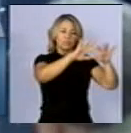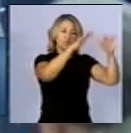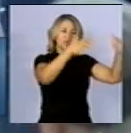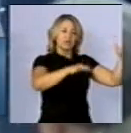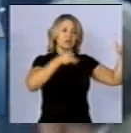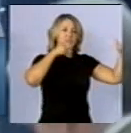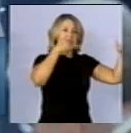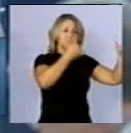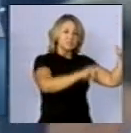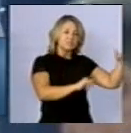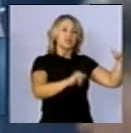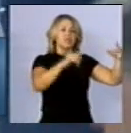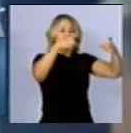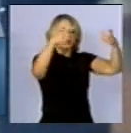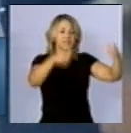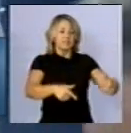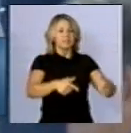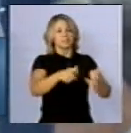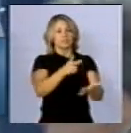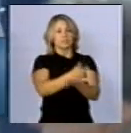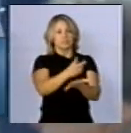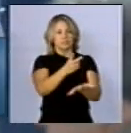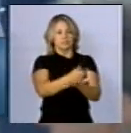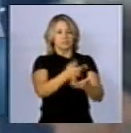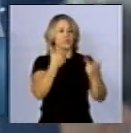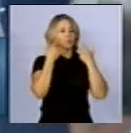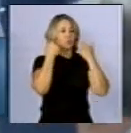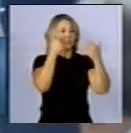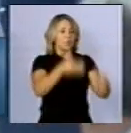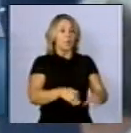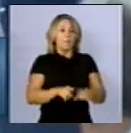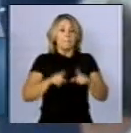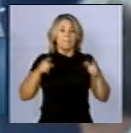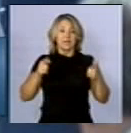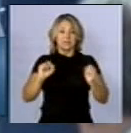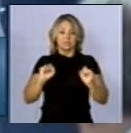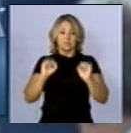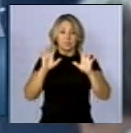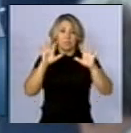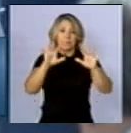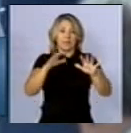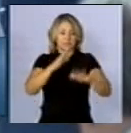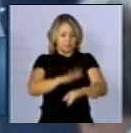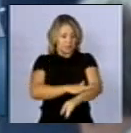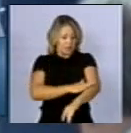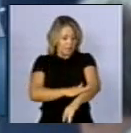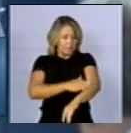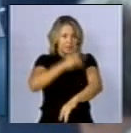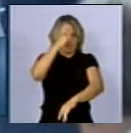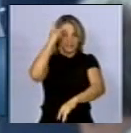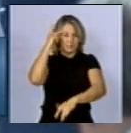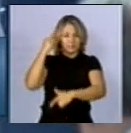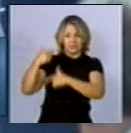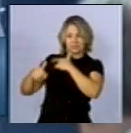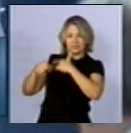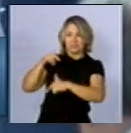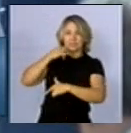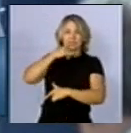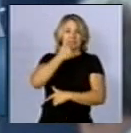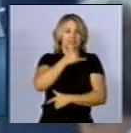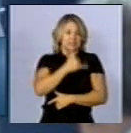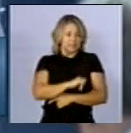dentro dos níveis legais vigentes mas o impacto dos Campos na pele dos eletricitários foi